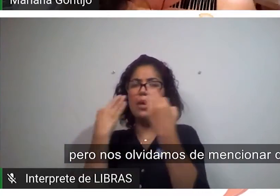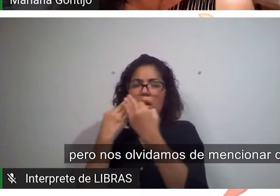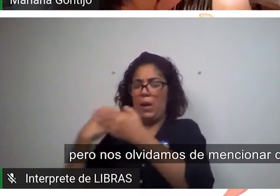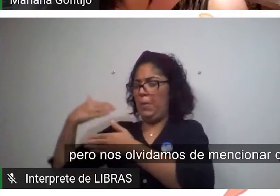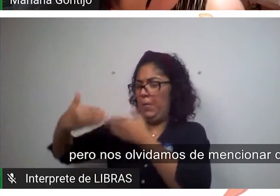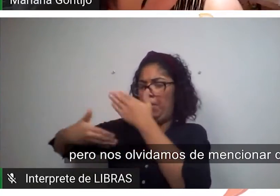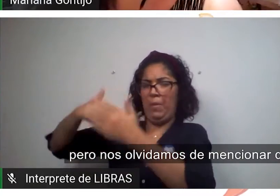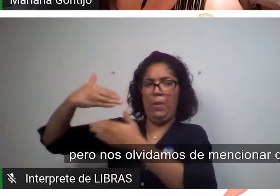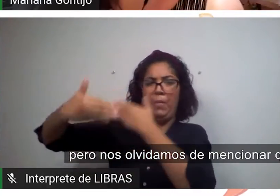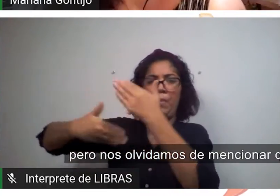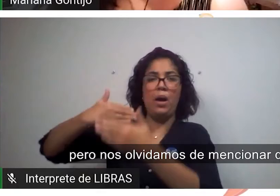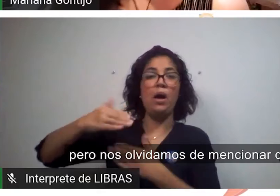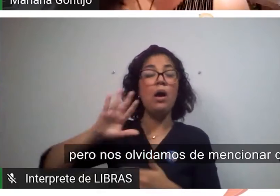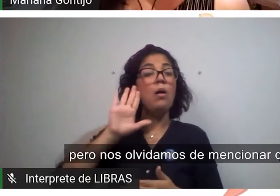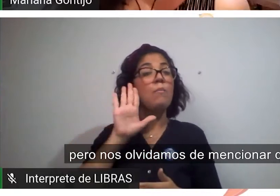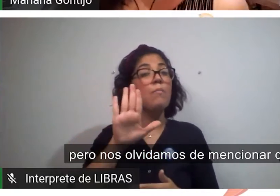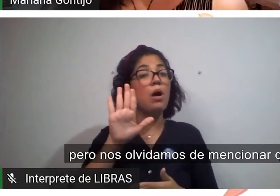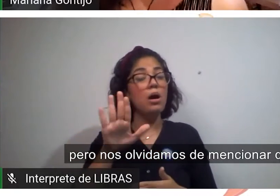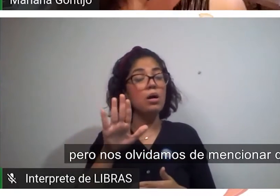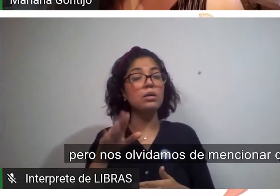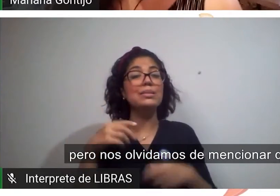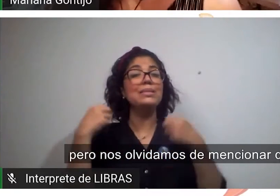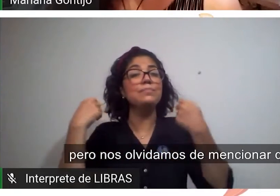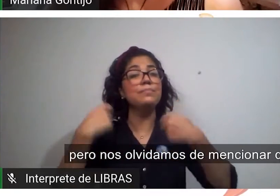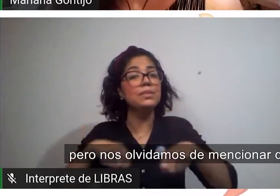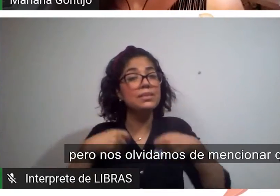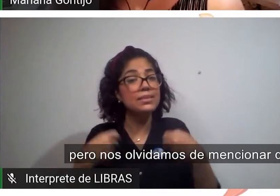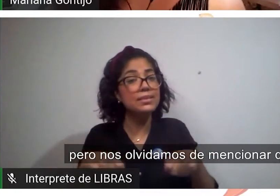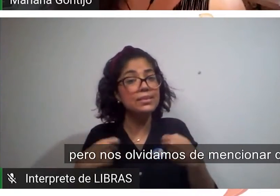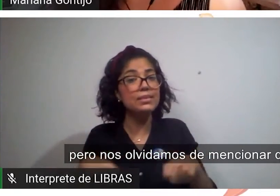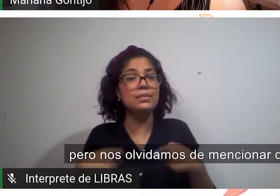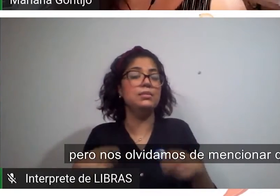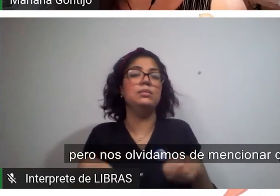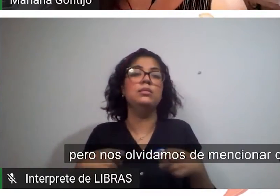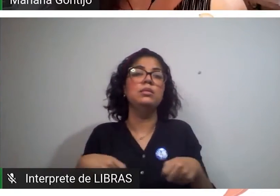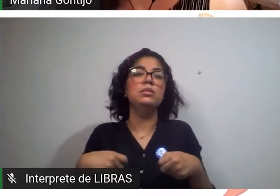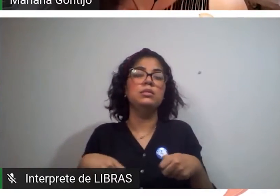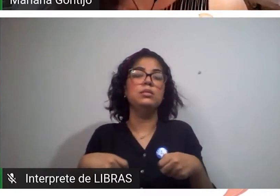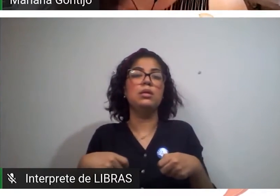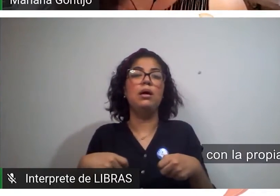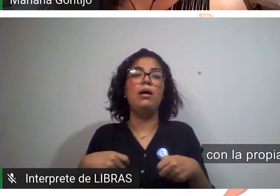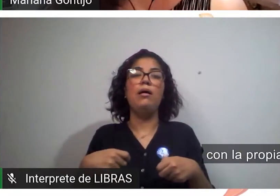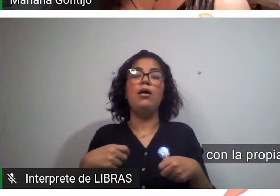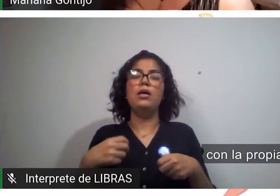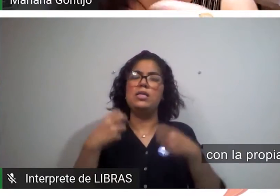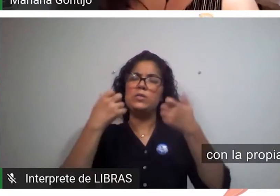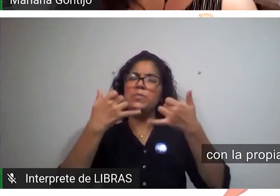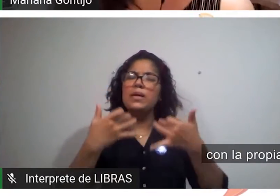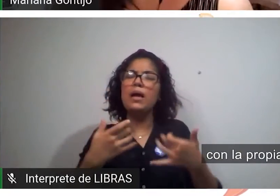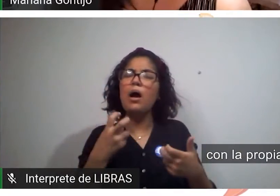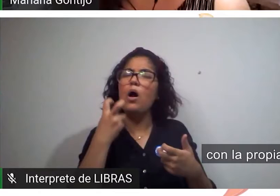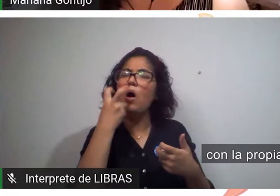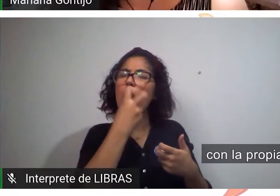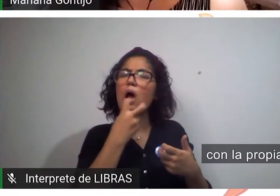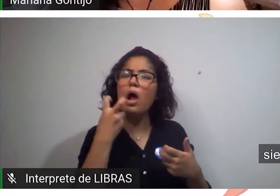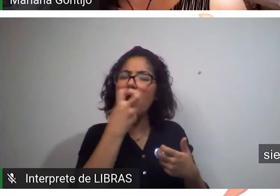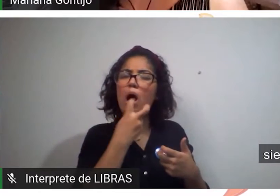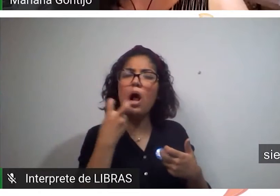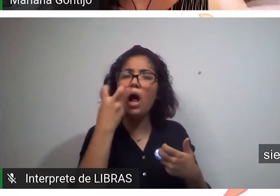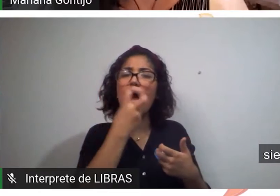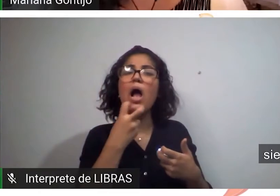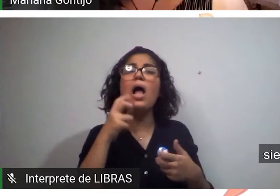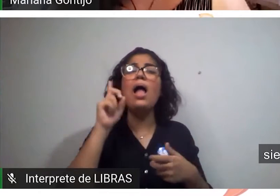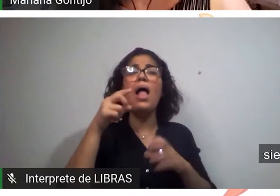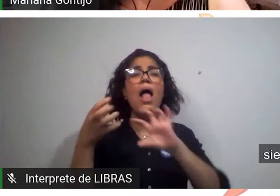mas a gente esquece de mencionar que essa oralidade, muitas vezes, está relacionada à própria condição dessa mulher,